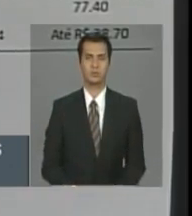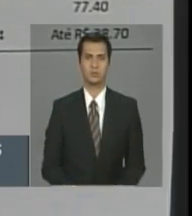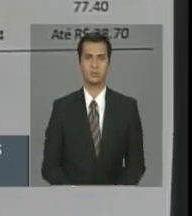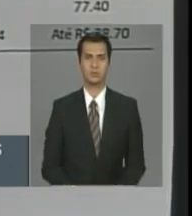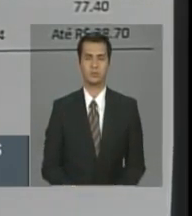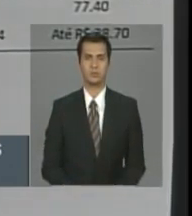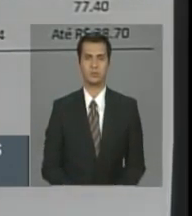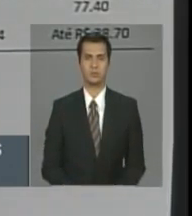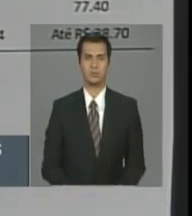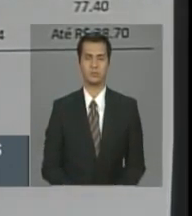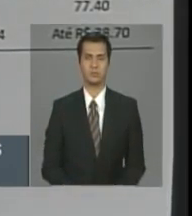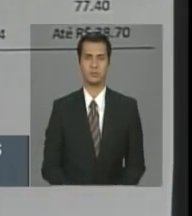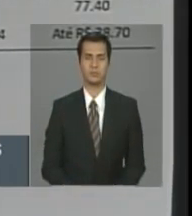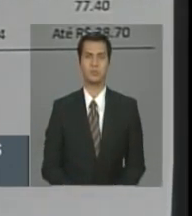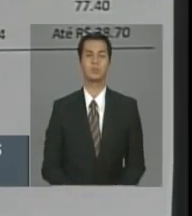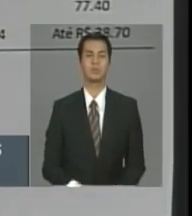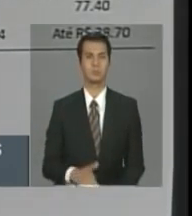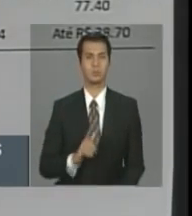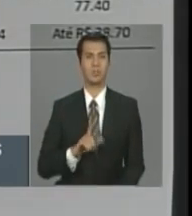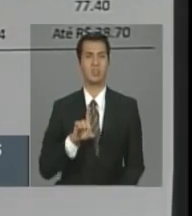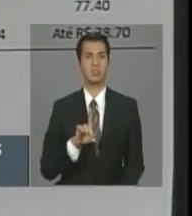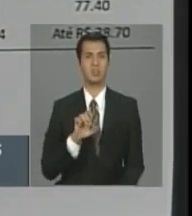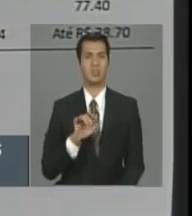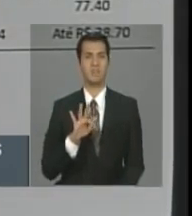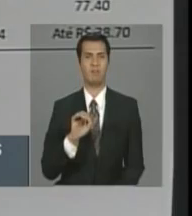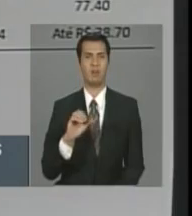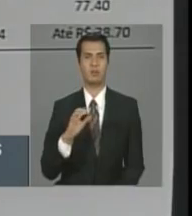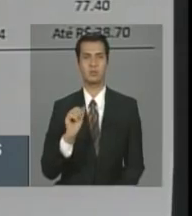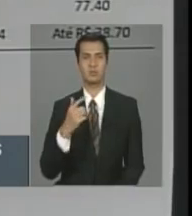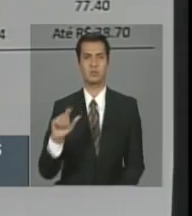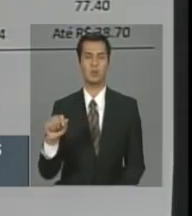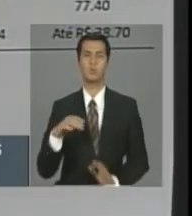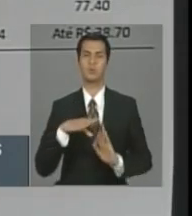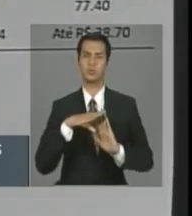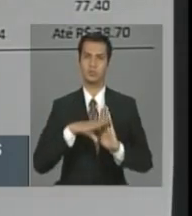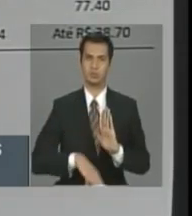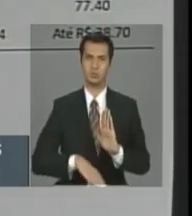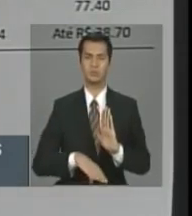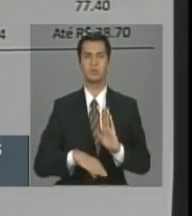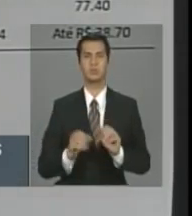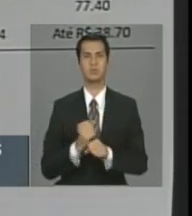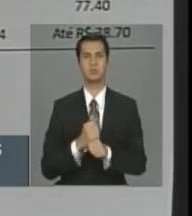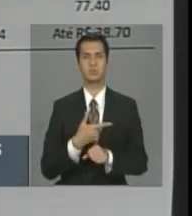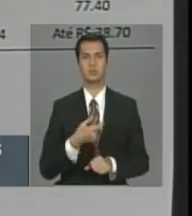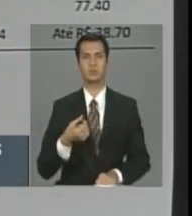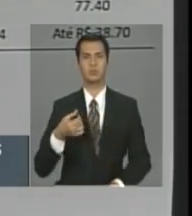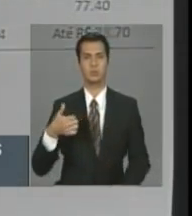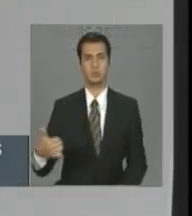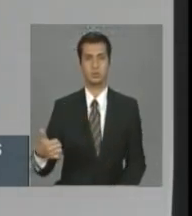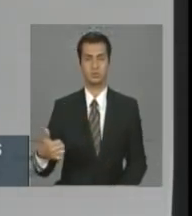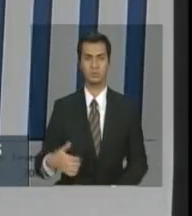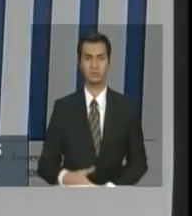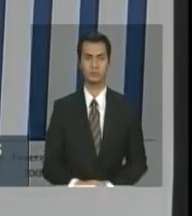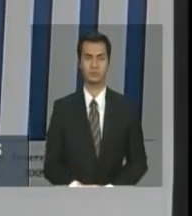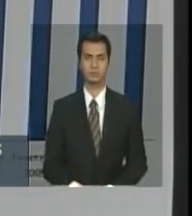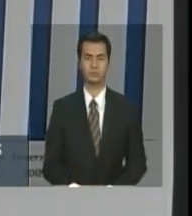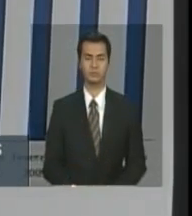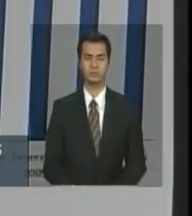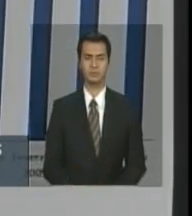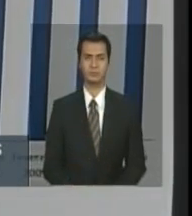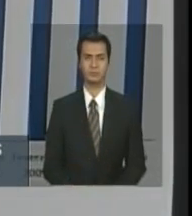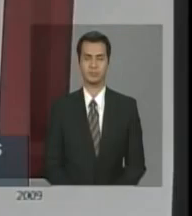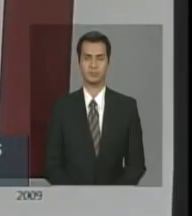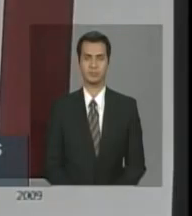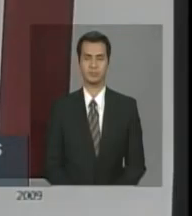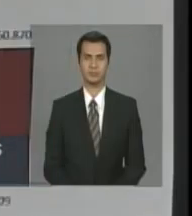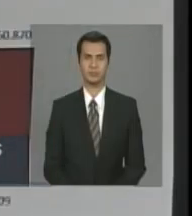Então, nós fizemos toda essa deflação aqui. E aí, vamos lá para a última. Só para vocês entenderem o que a gente está usando de... Vocês podem fazer